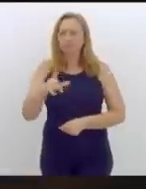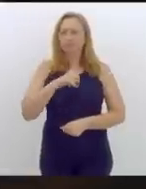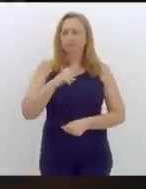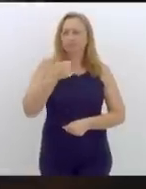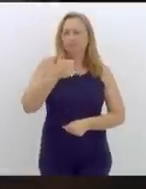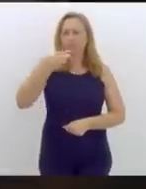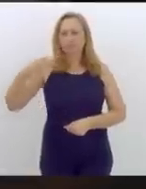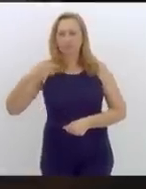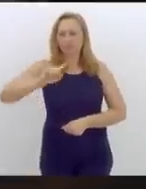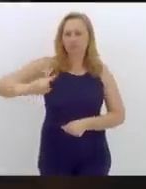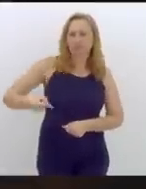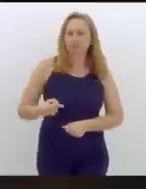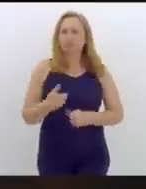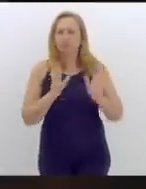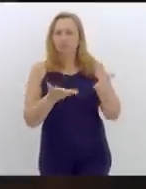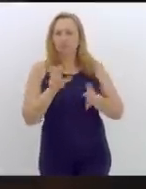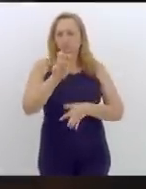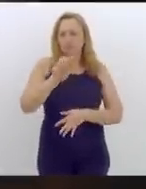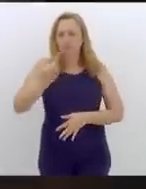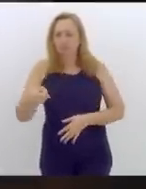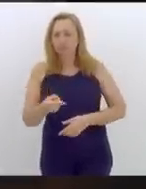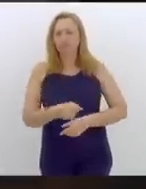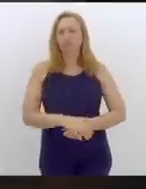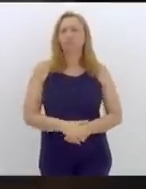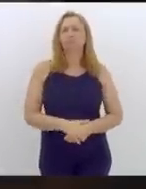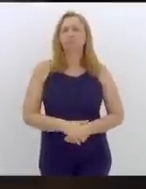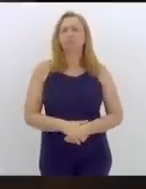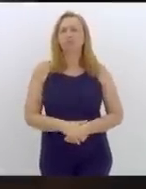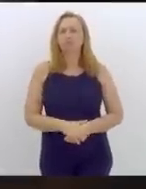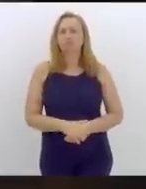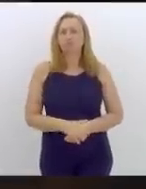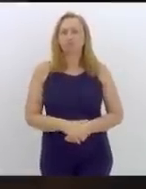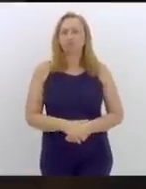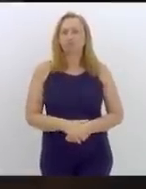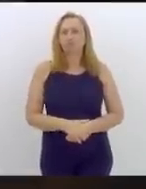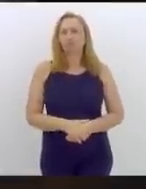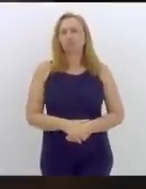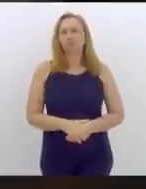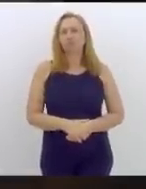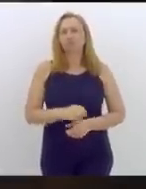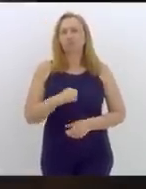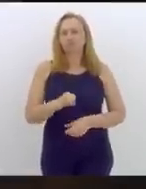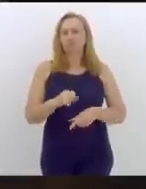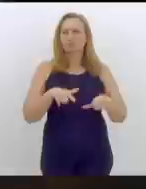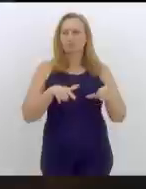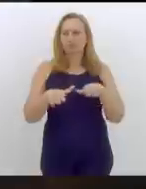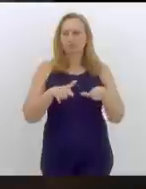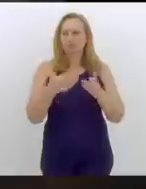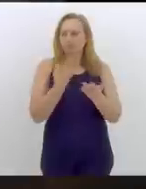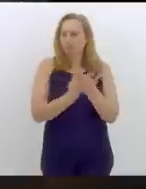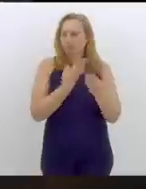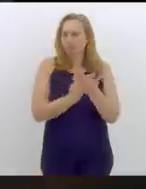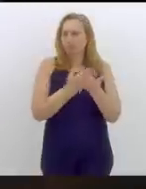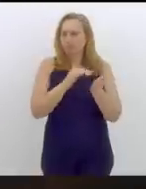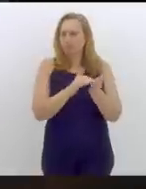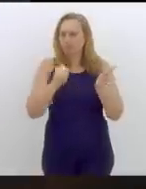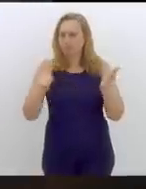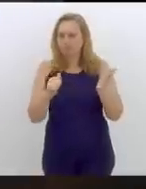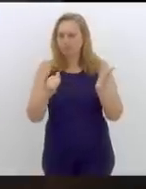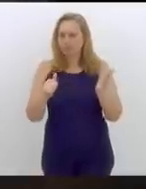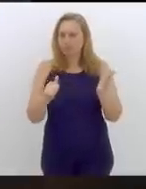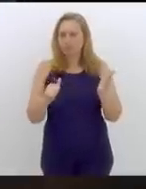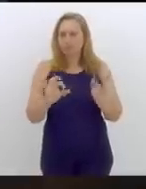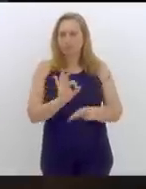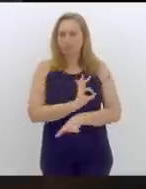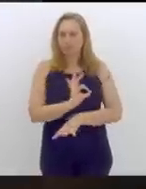hoje gira em torno de cinco mil Então se o serviço é estudo de retirar o serviço e tirar